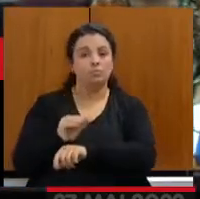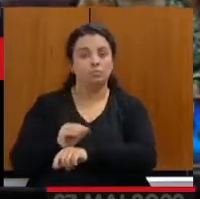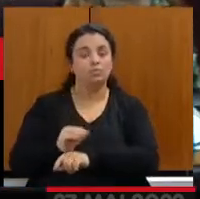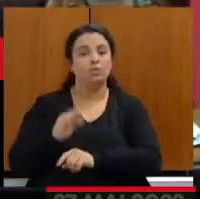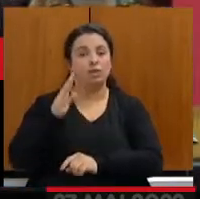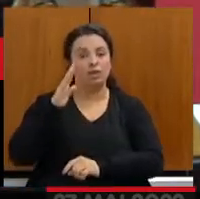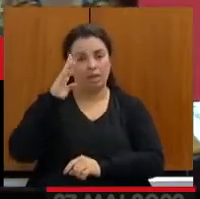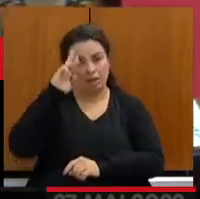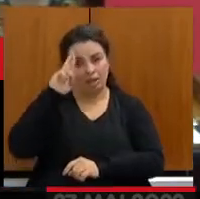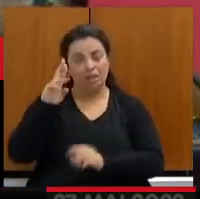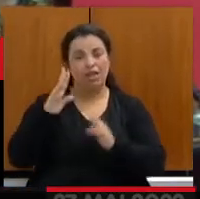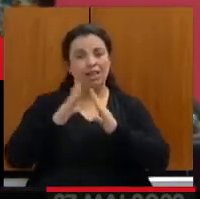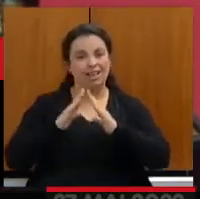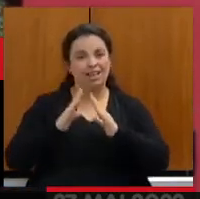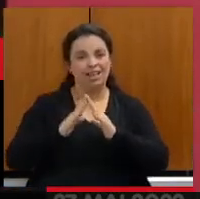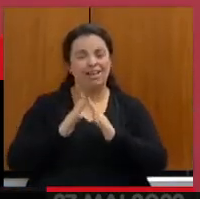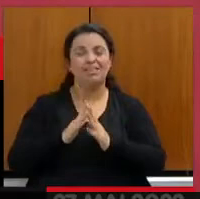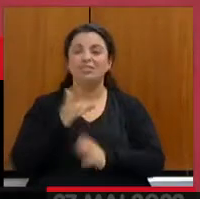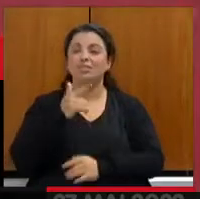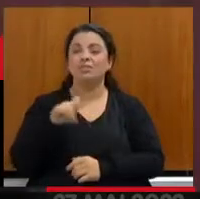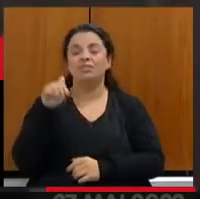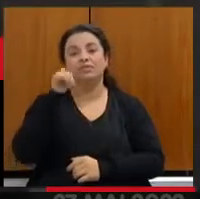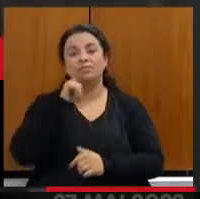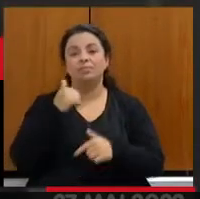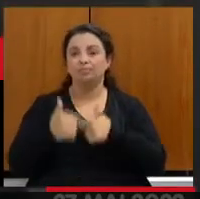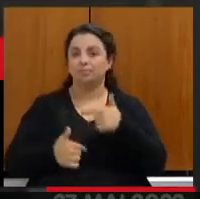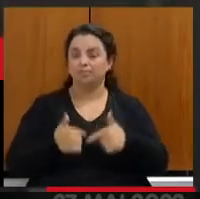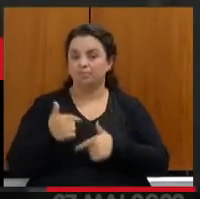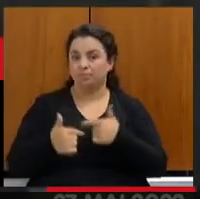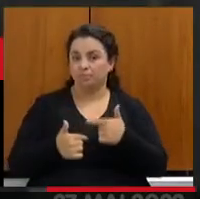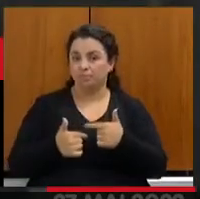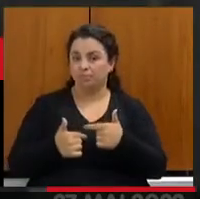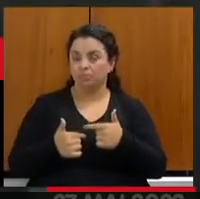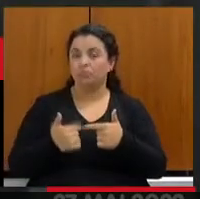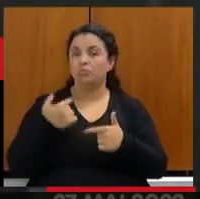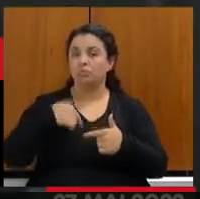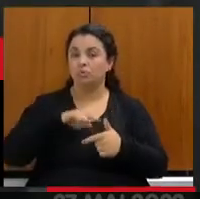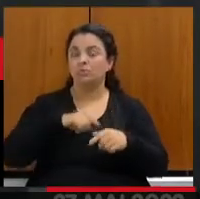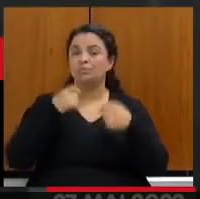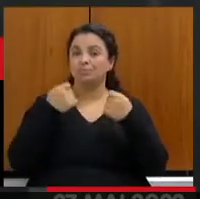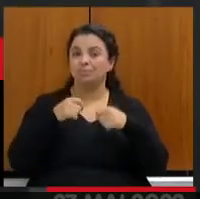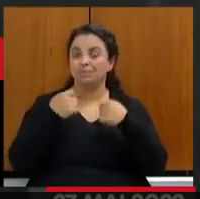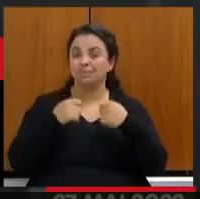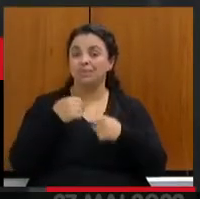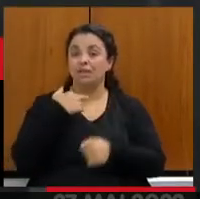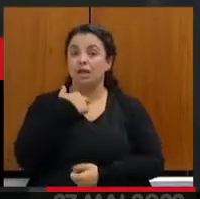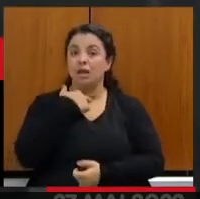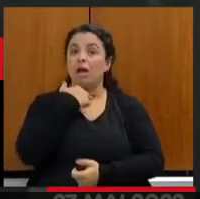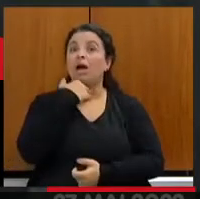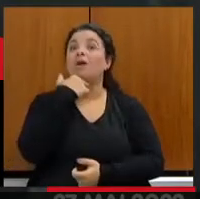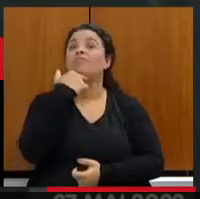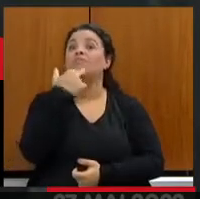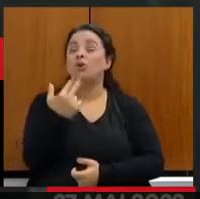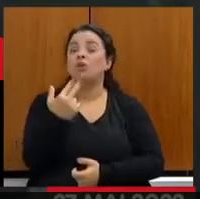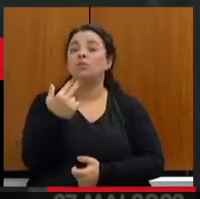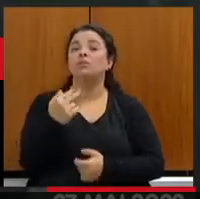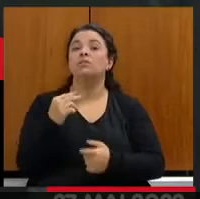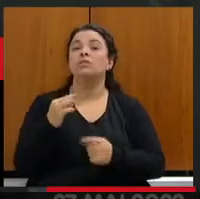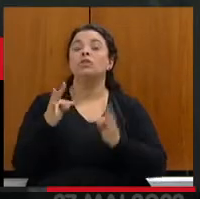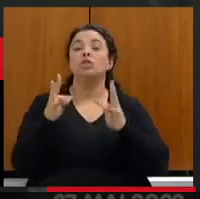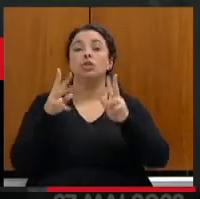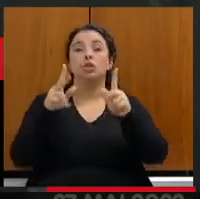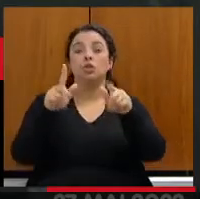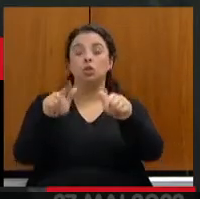tantas outras mulheres trabalhadoras Precisamos ser a voz que todas e todas